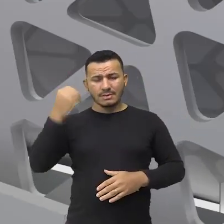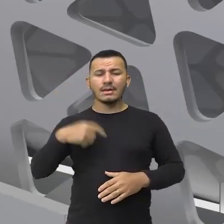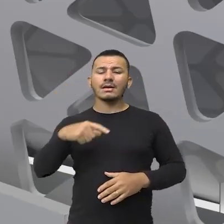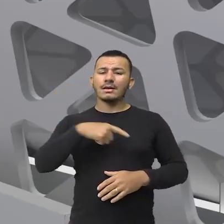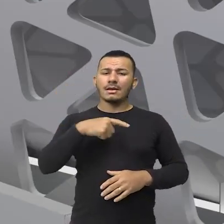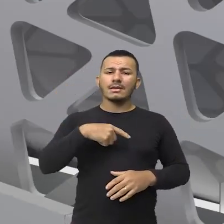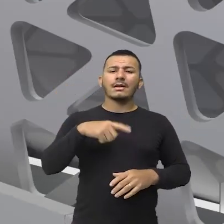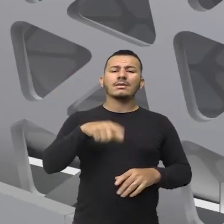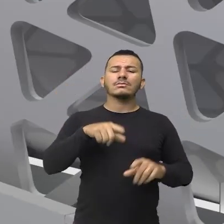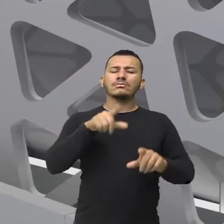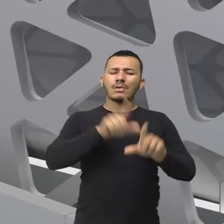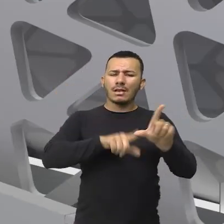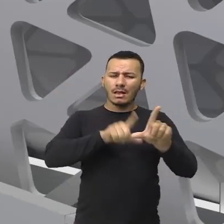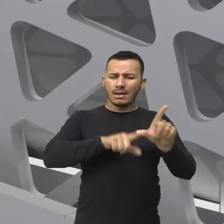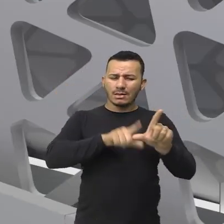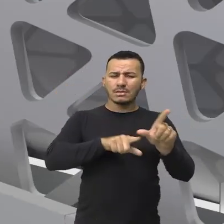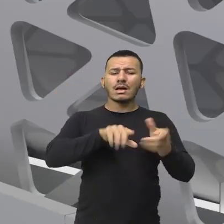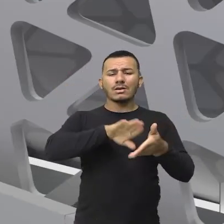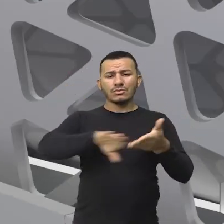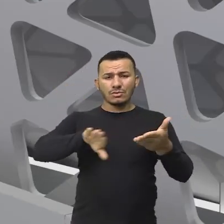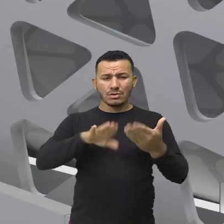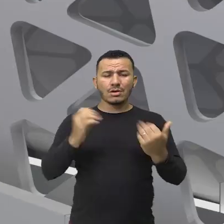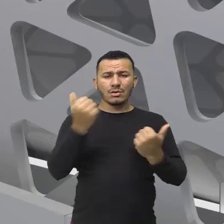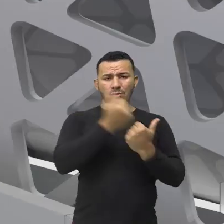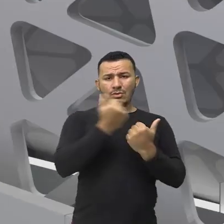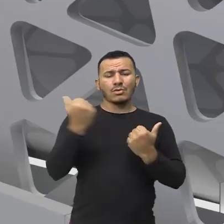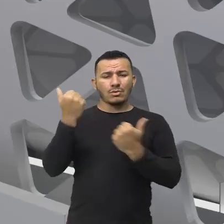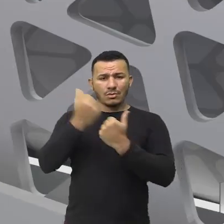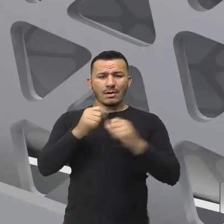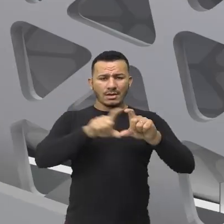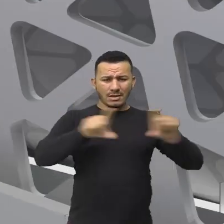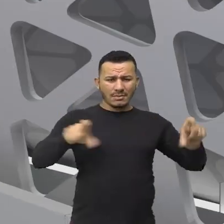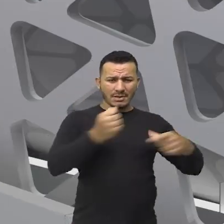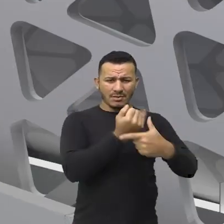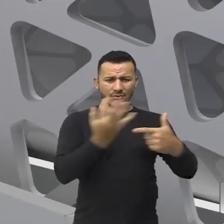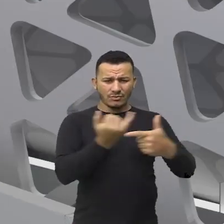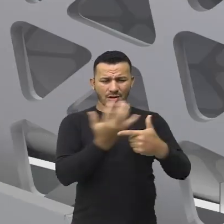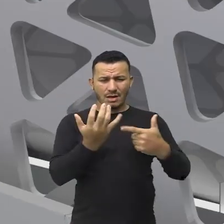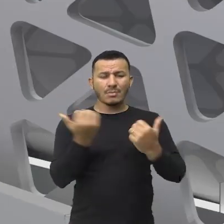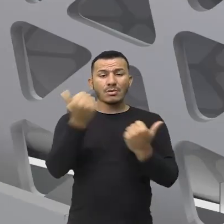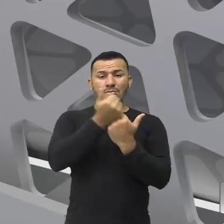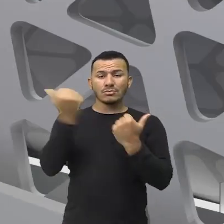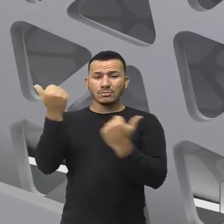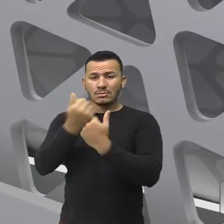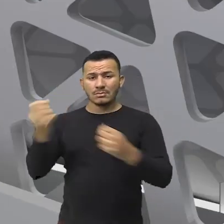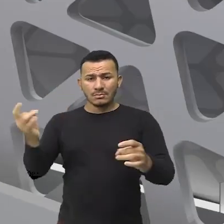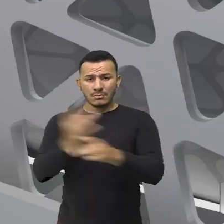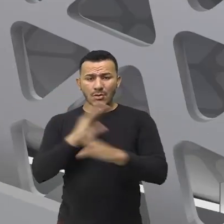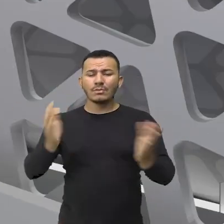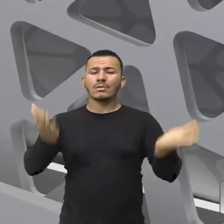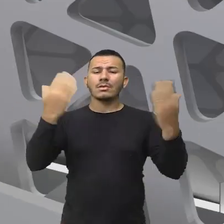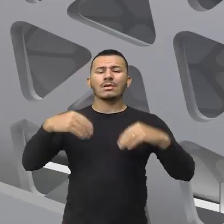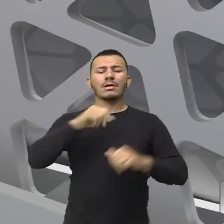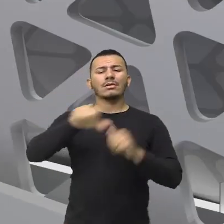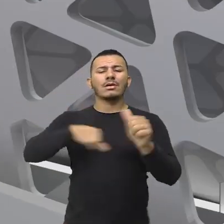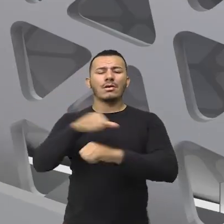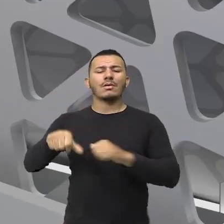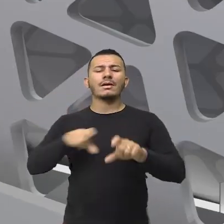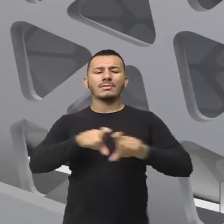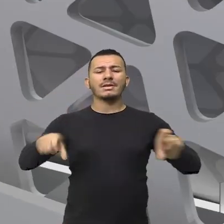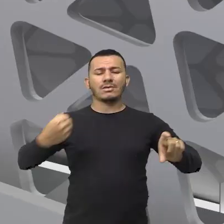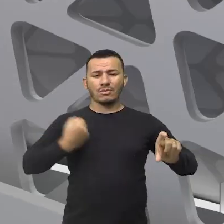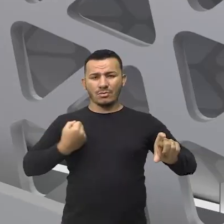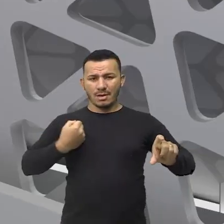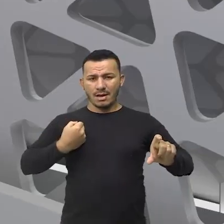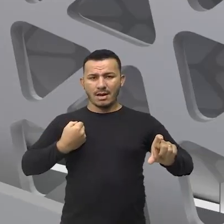substitui os valores na equação, né, na expressão algébrica, e aí depois de substituir, a expressão se transforma em expressão numérica e a gente